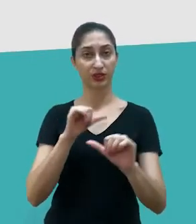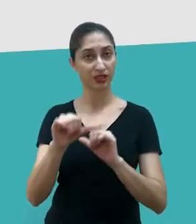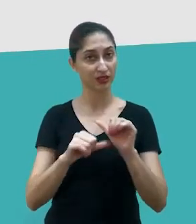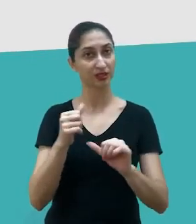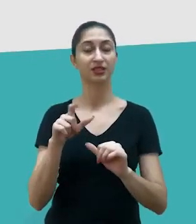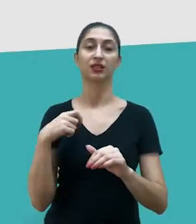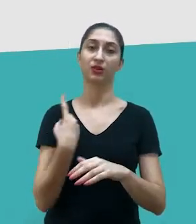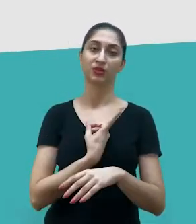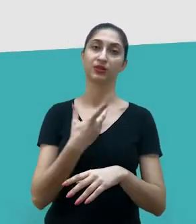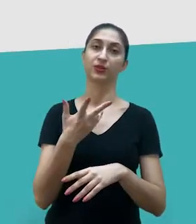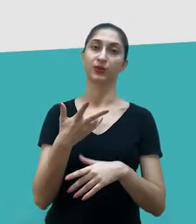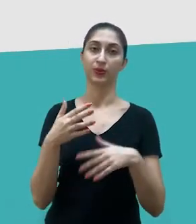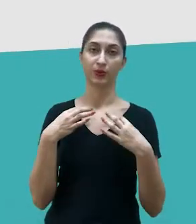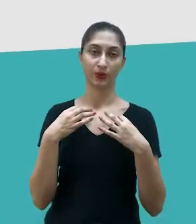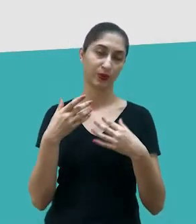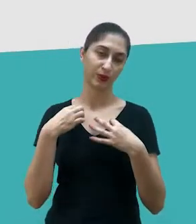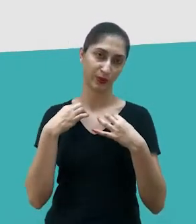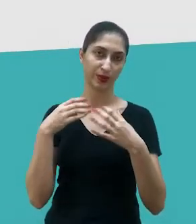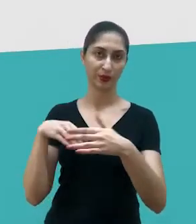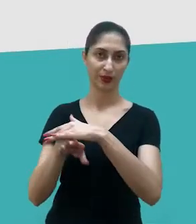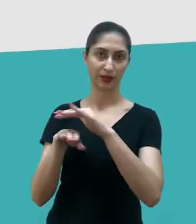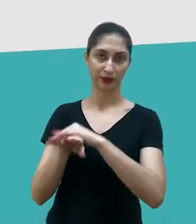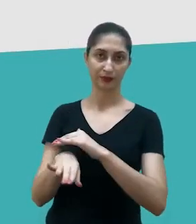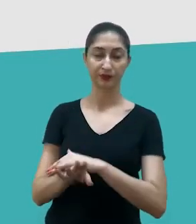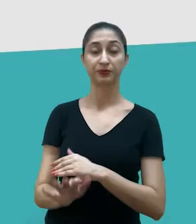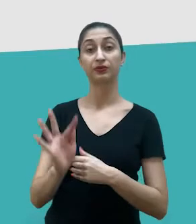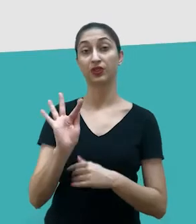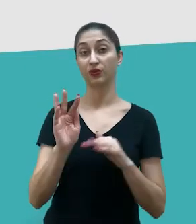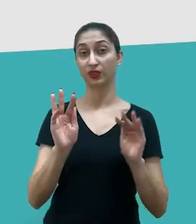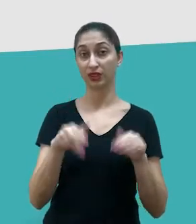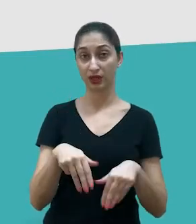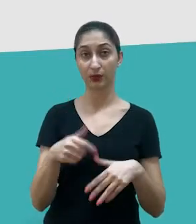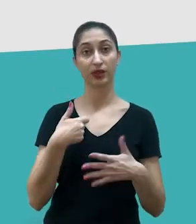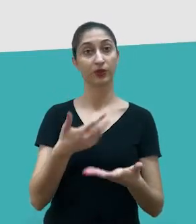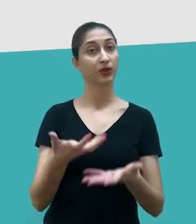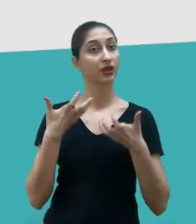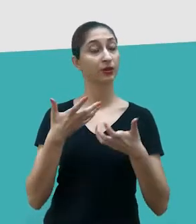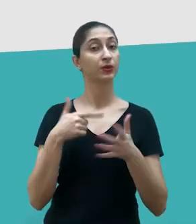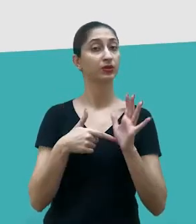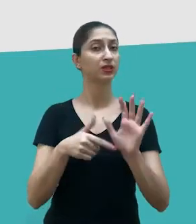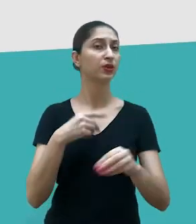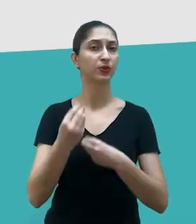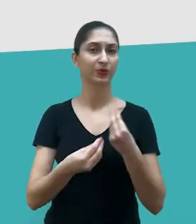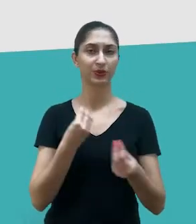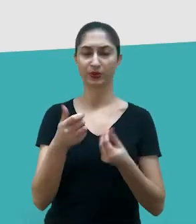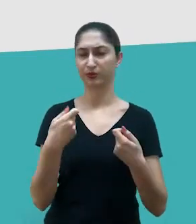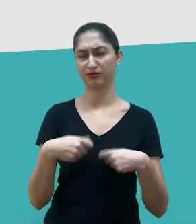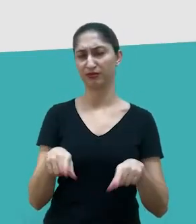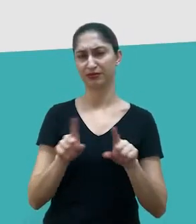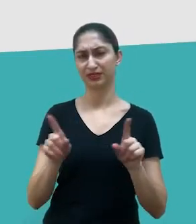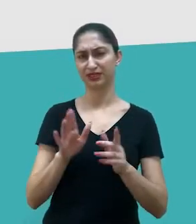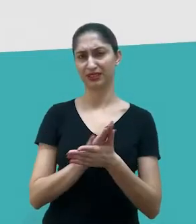nosso guarda-roupa. E, por fim, eu gostaria de mostrar como que a gente não precisa de nada mais novo,